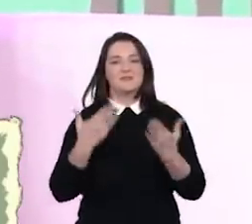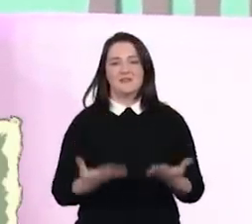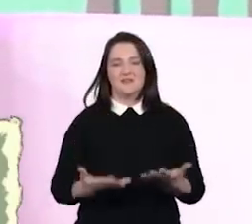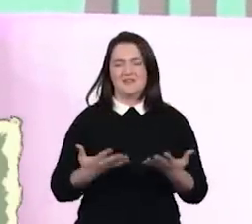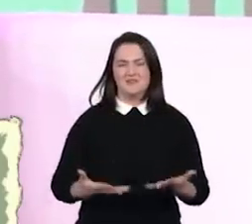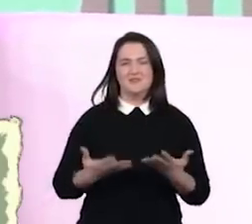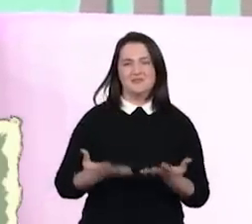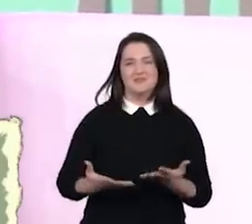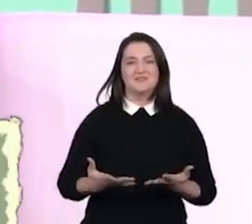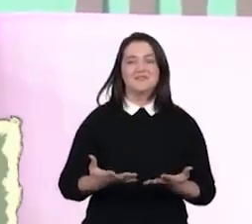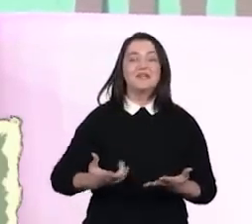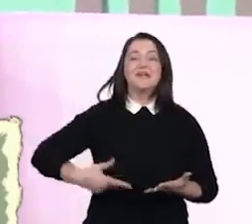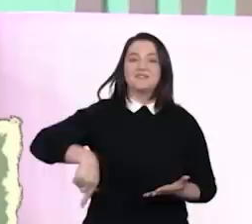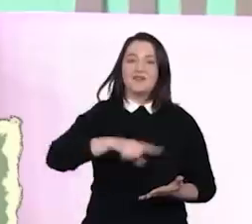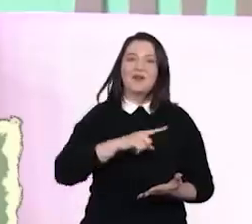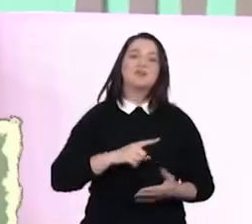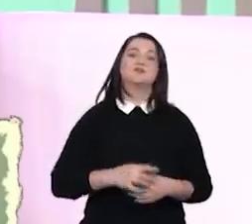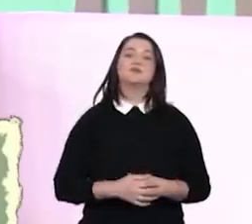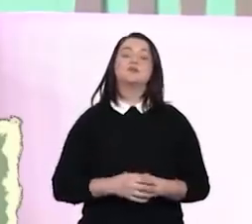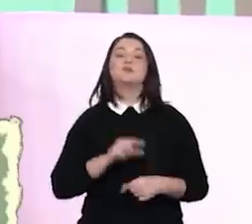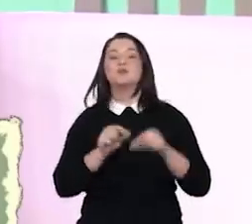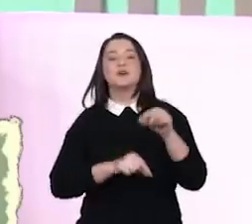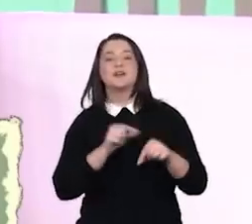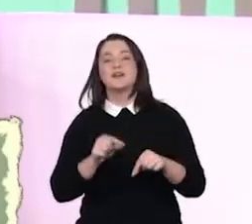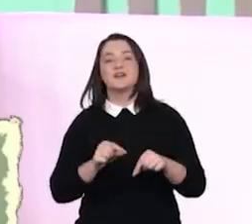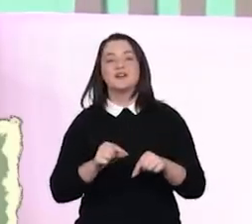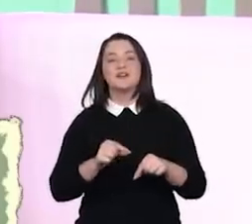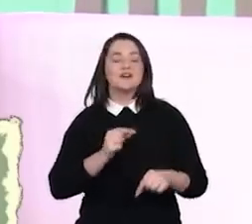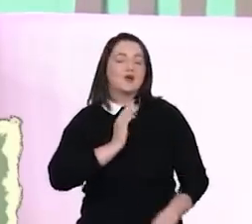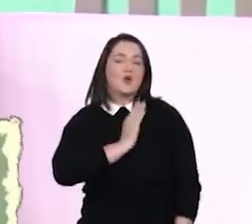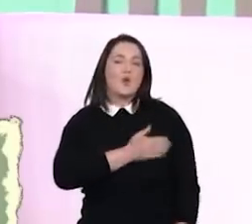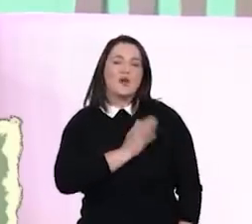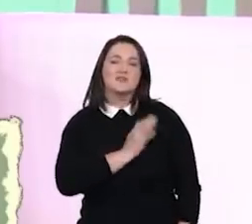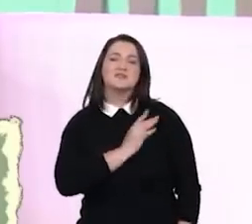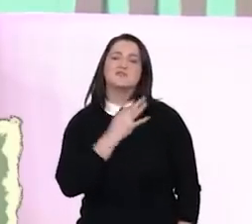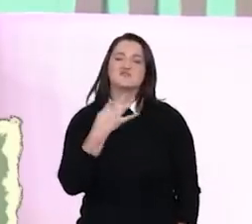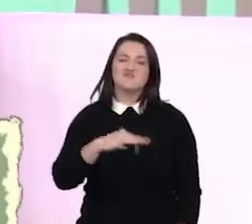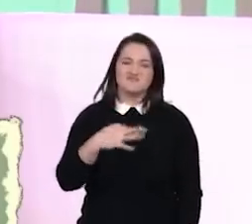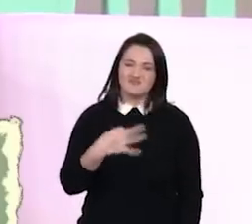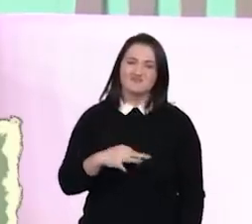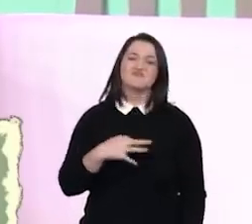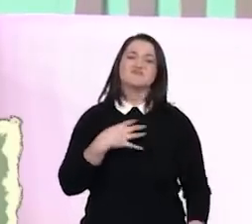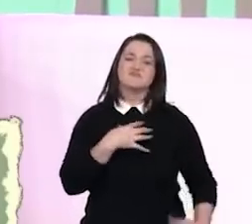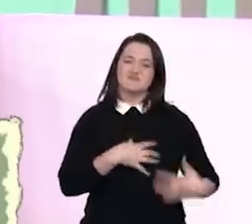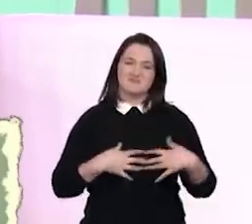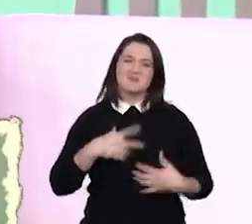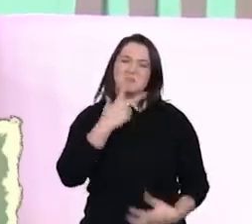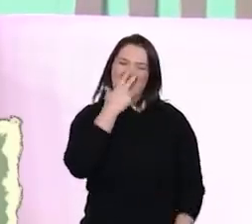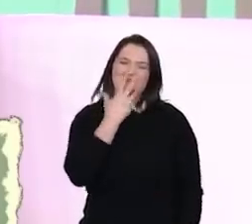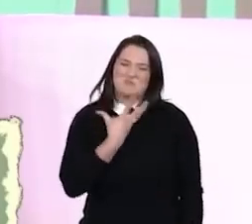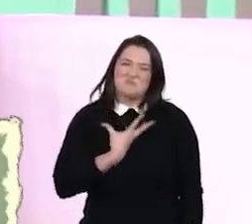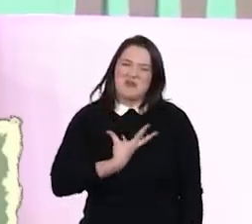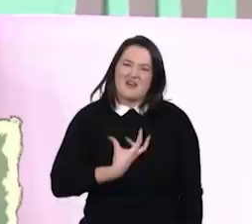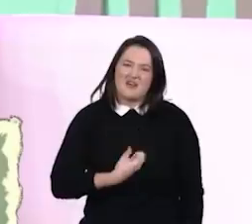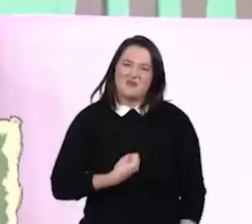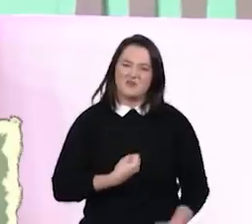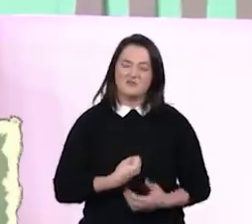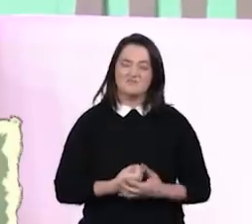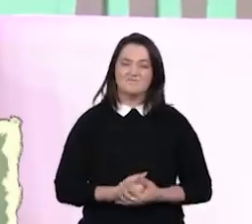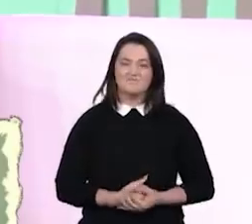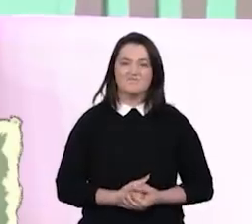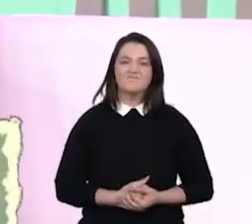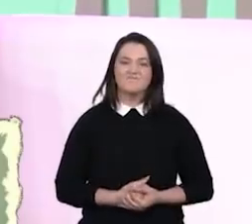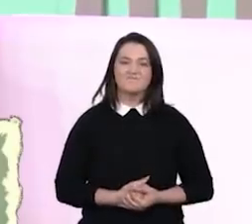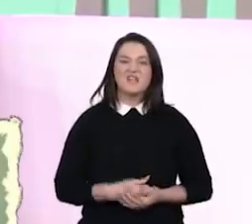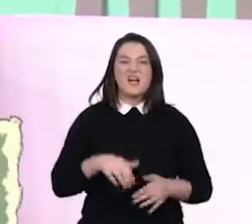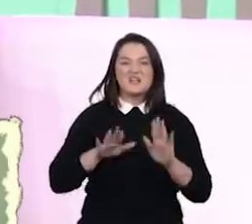que muitos de nós estamos com o coração machucado. Eu sei que muitos de nós nem